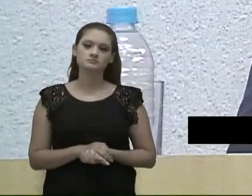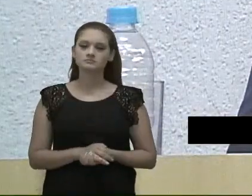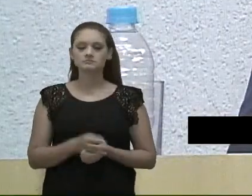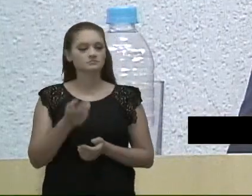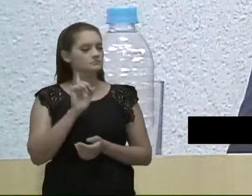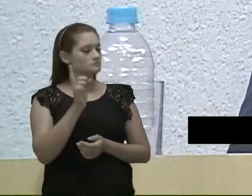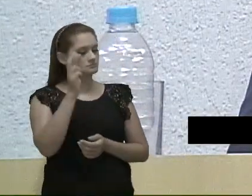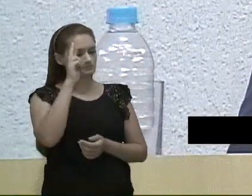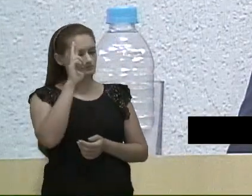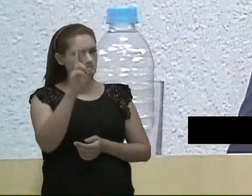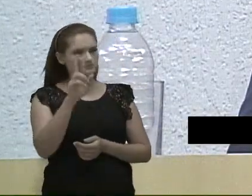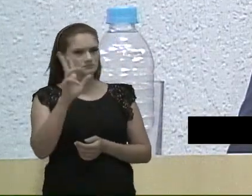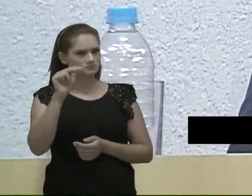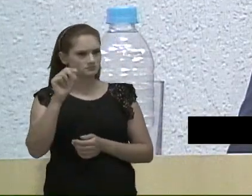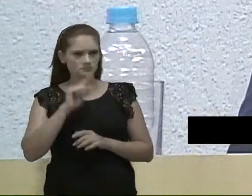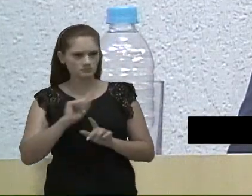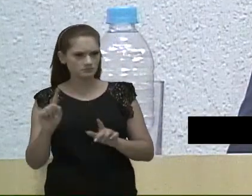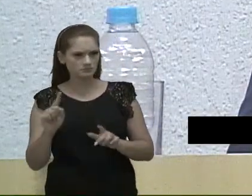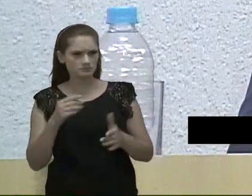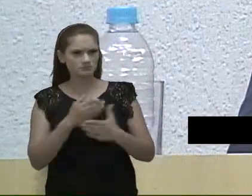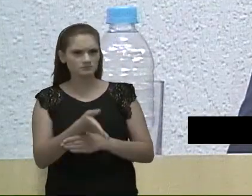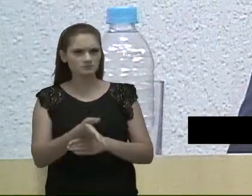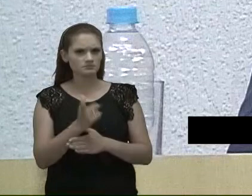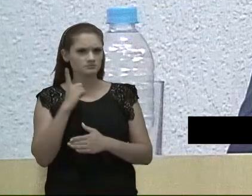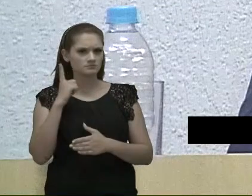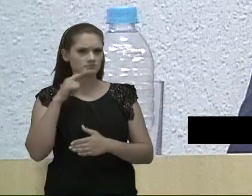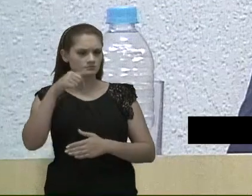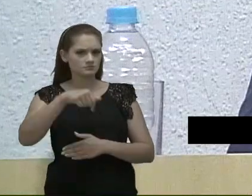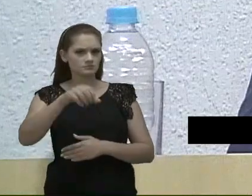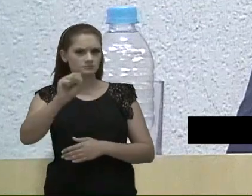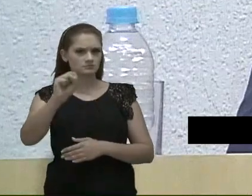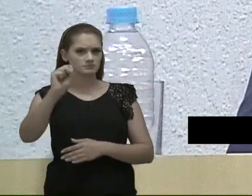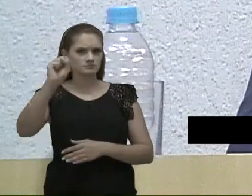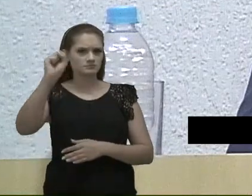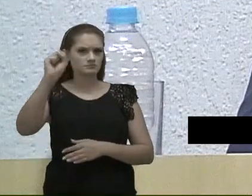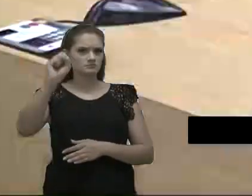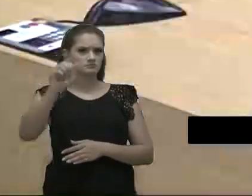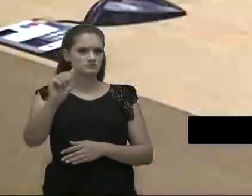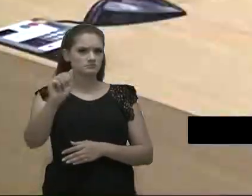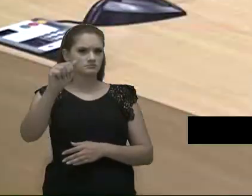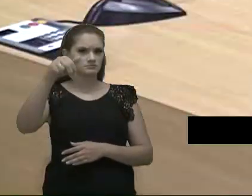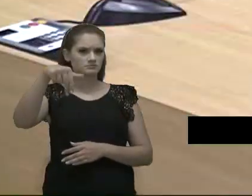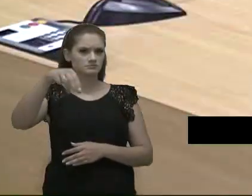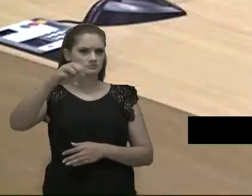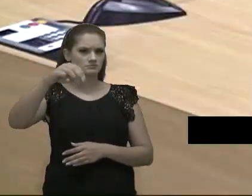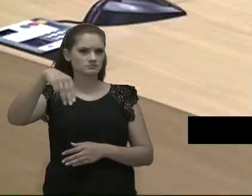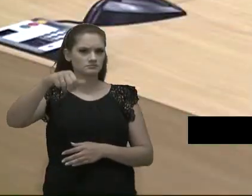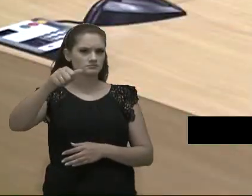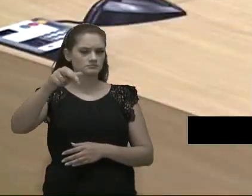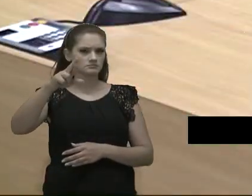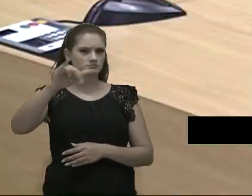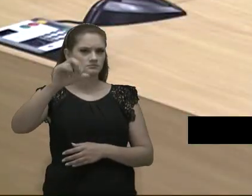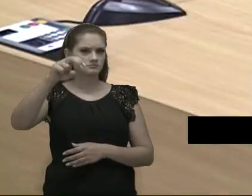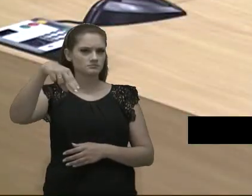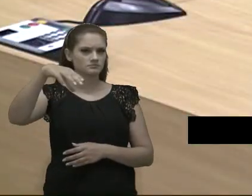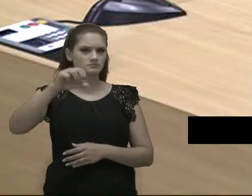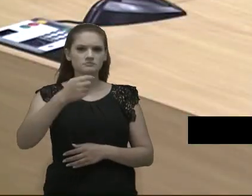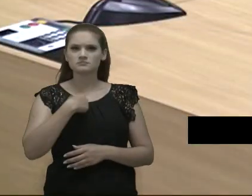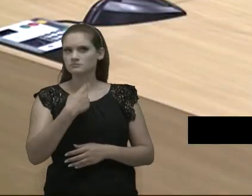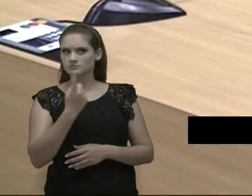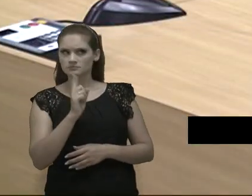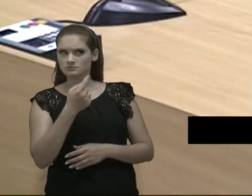O senhor não participou de nenhum processo seletivo, inclusive o que teve aqui na San Marino. É isso que o senhor está afirmando, né? Foi claro, senhor presidente, eu não